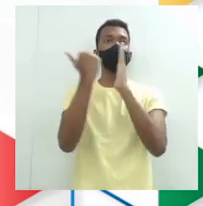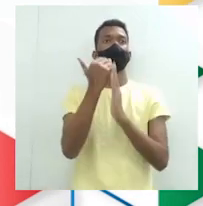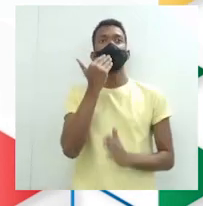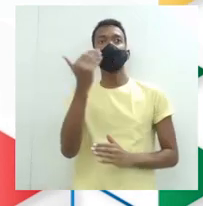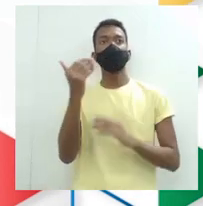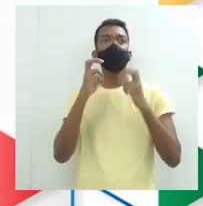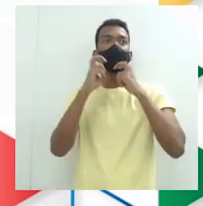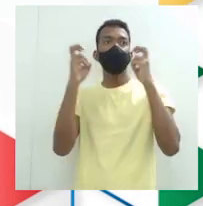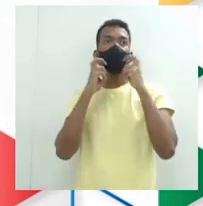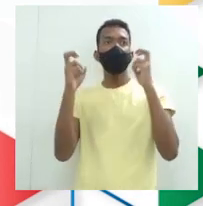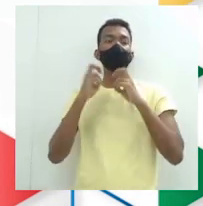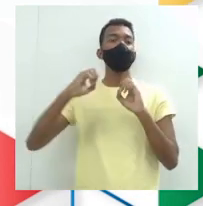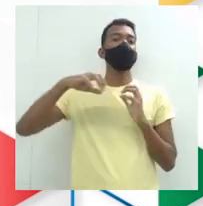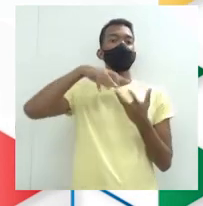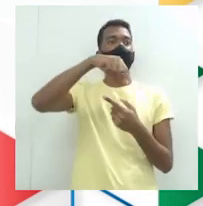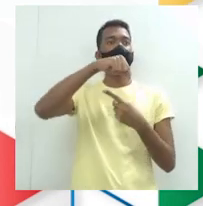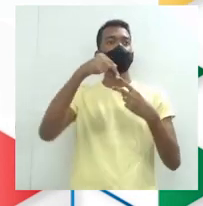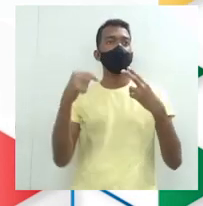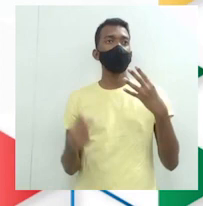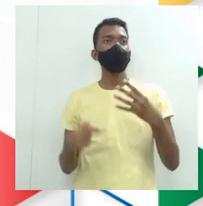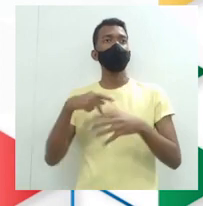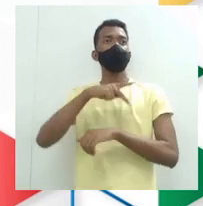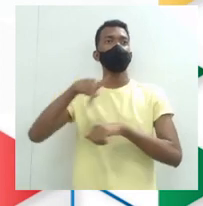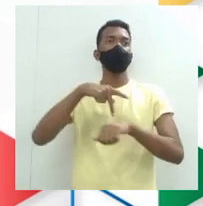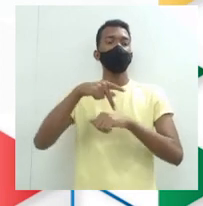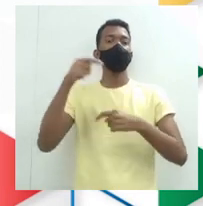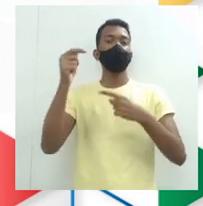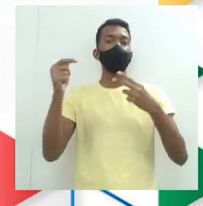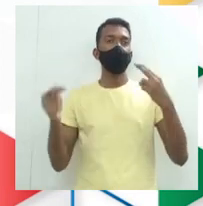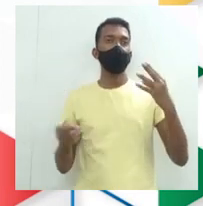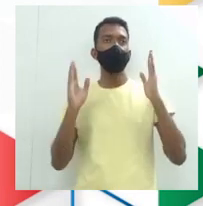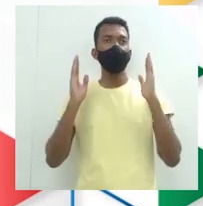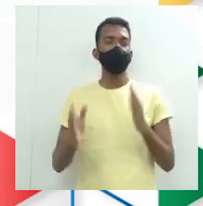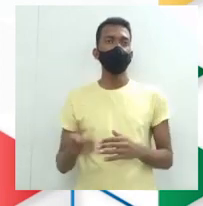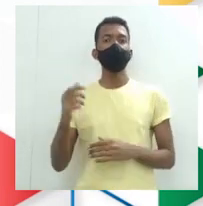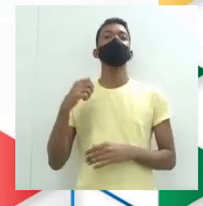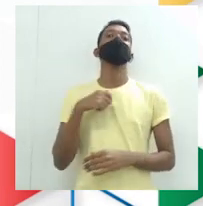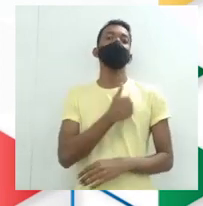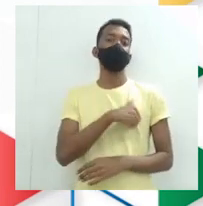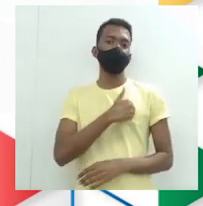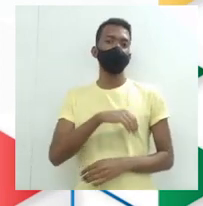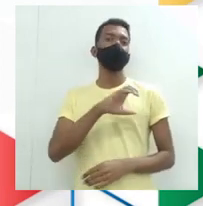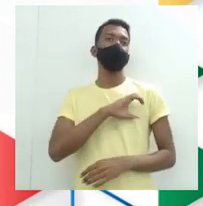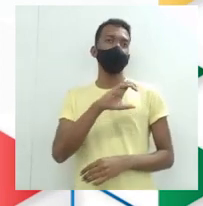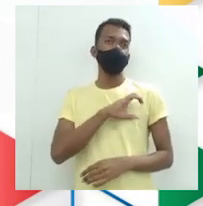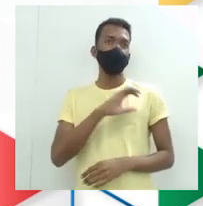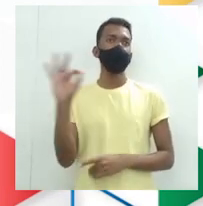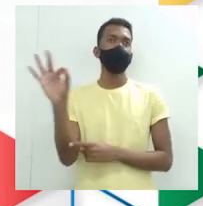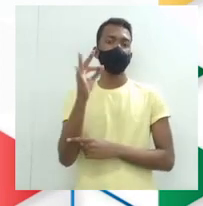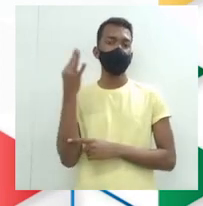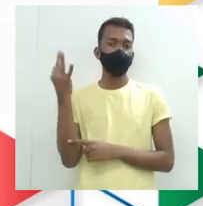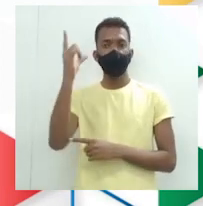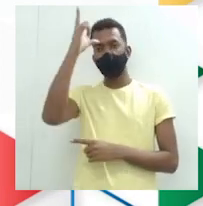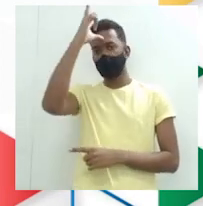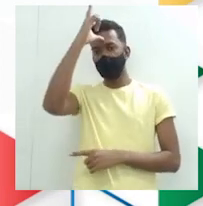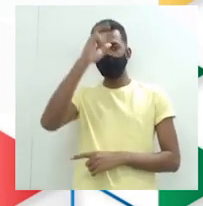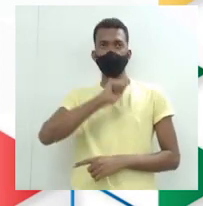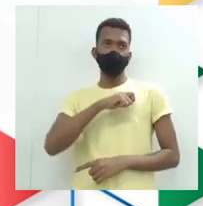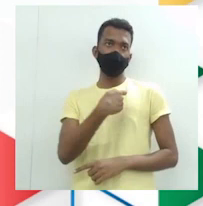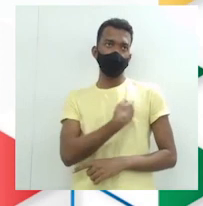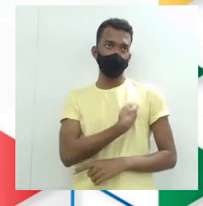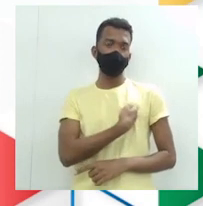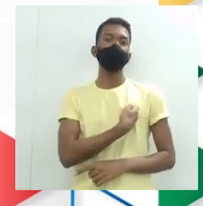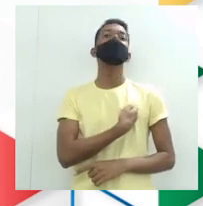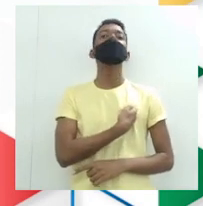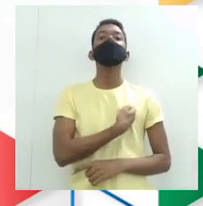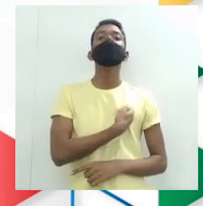de ajuda ao redor do mundo, nos países que a gente viu, Argentina, Canadá, França, Alemanha, Espanha, Reino Unido